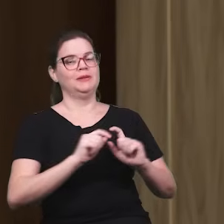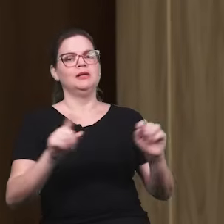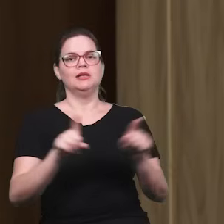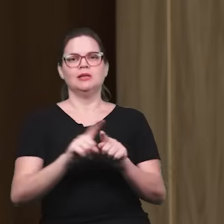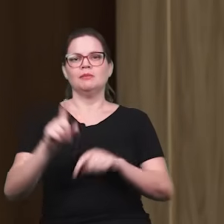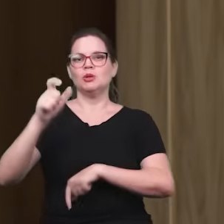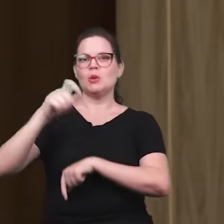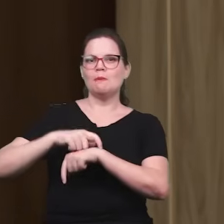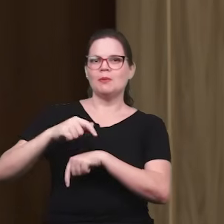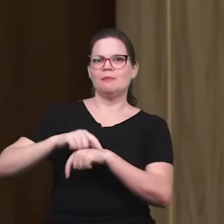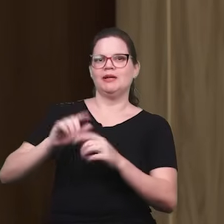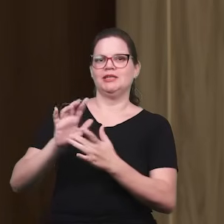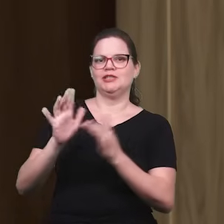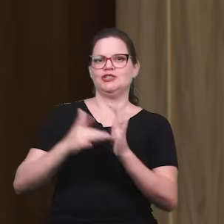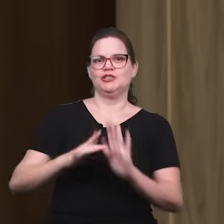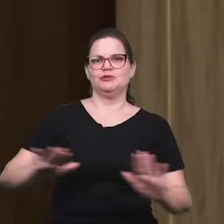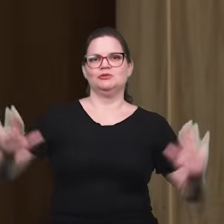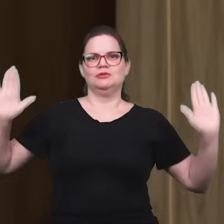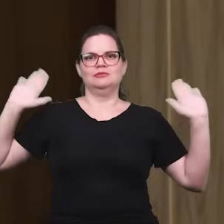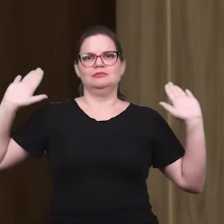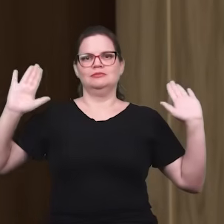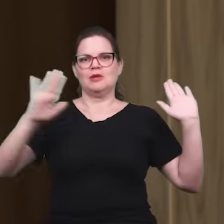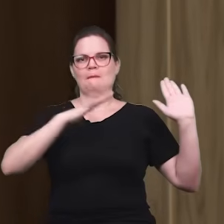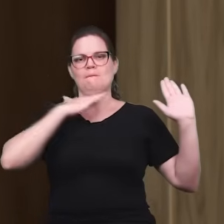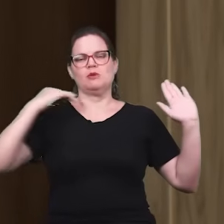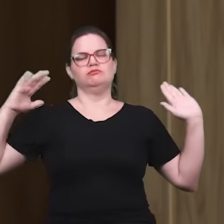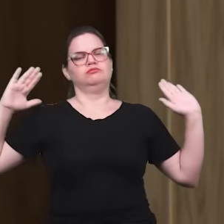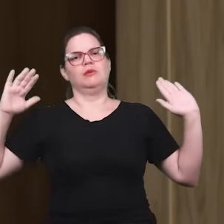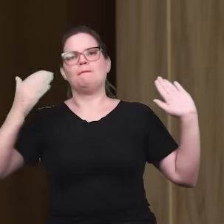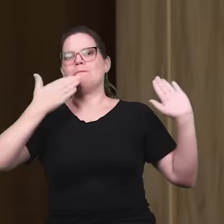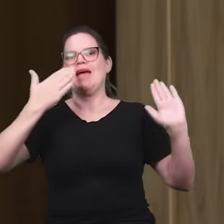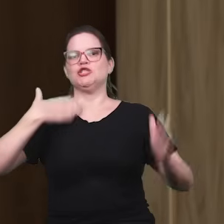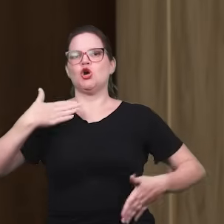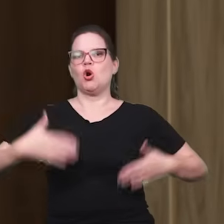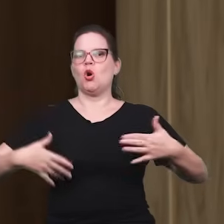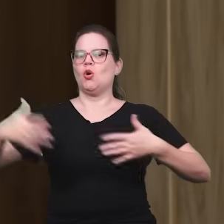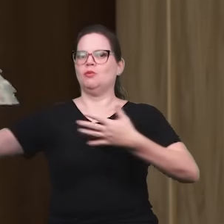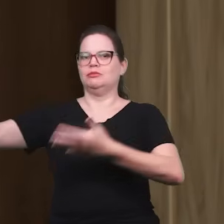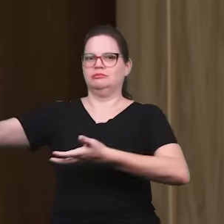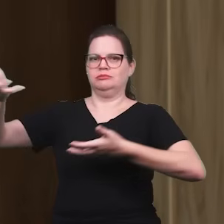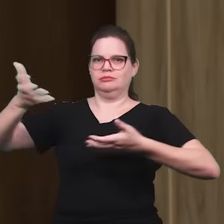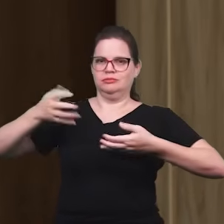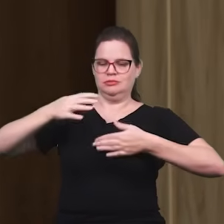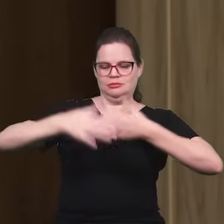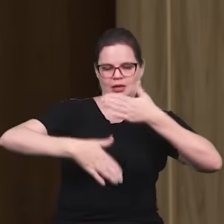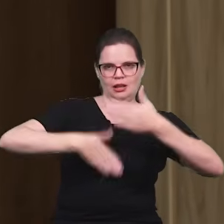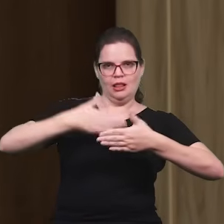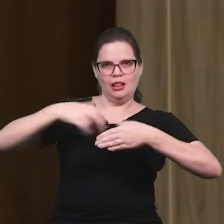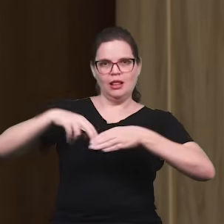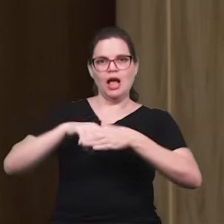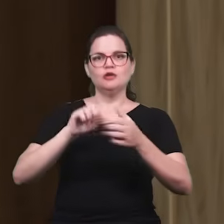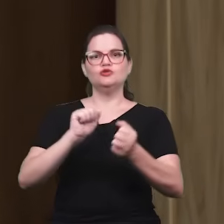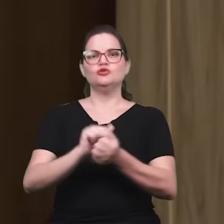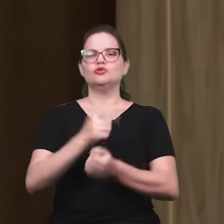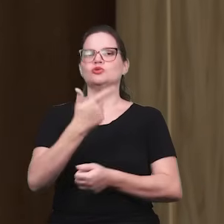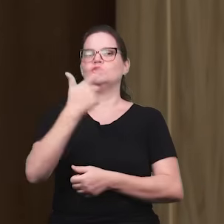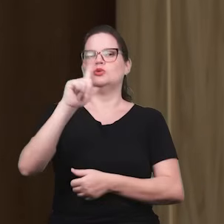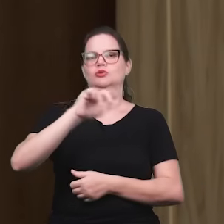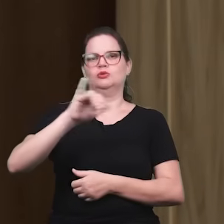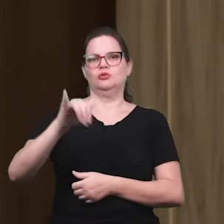sepultamento, onde ele, já com José de Arimateia, um outro membro do Sinédrio, eles vão